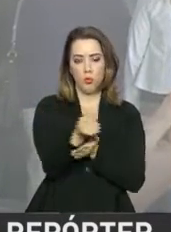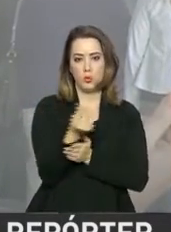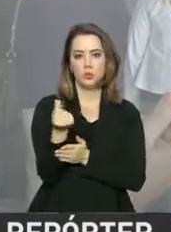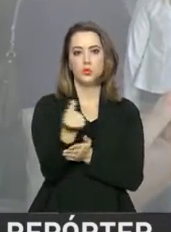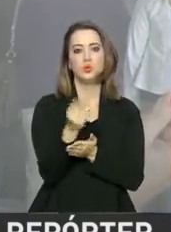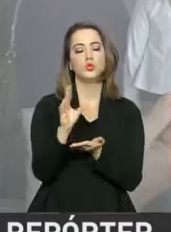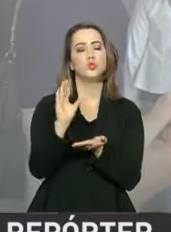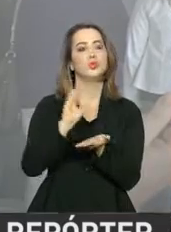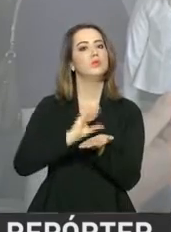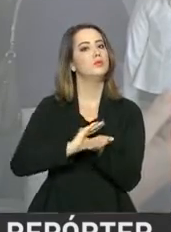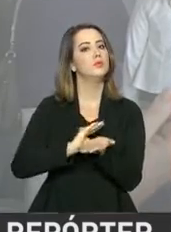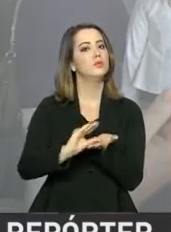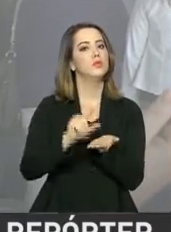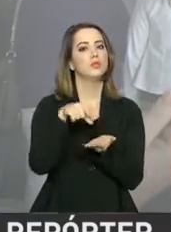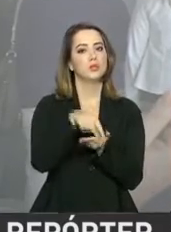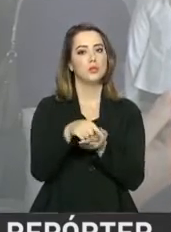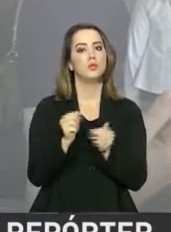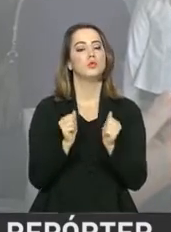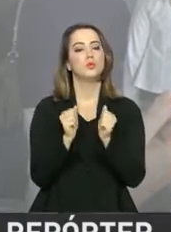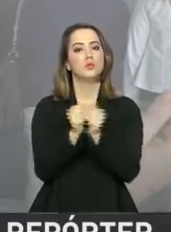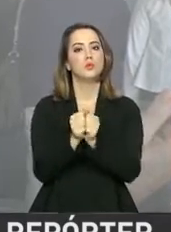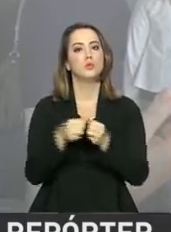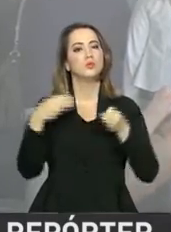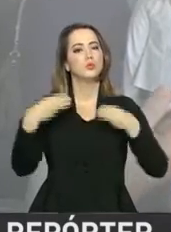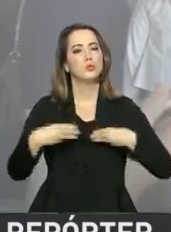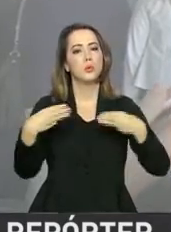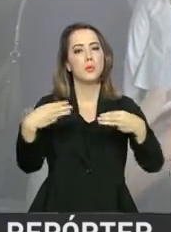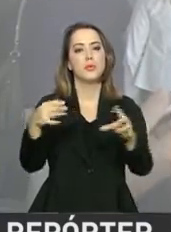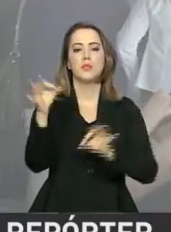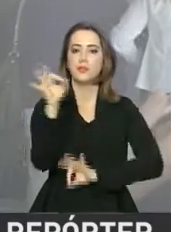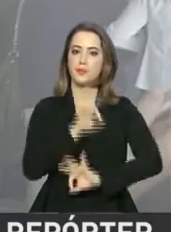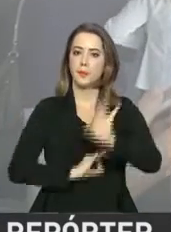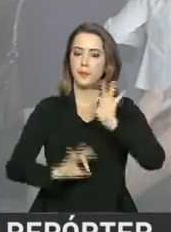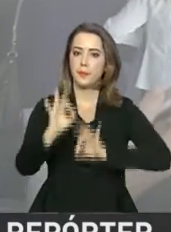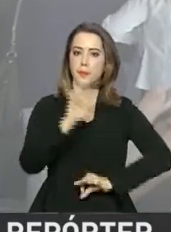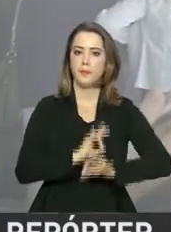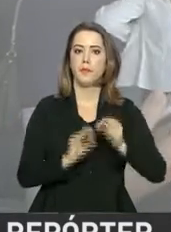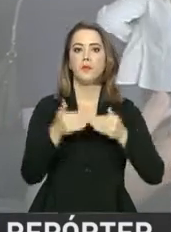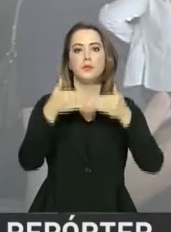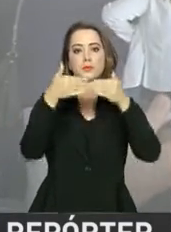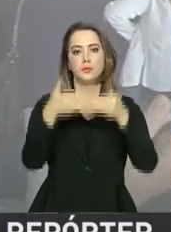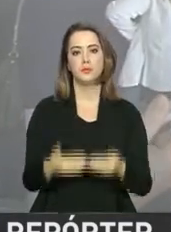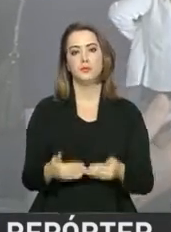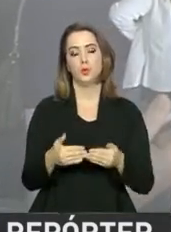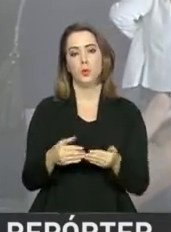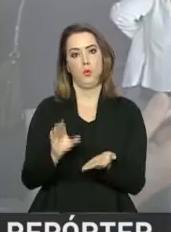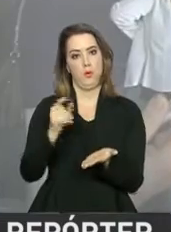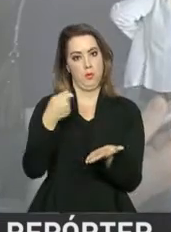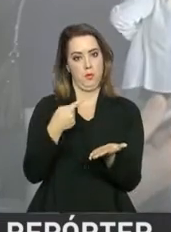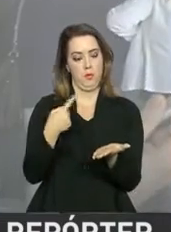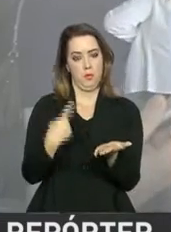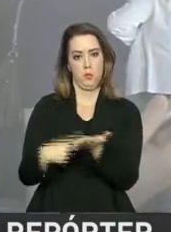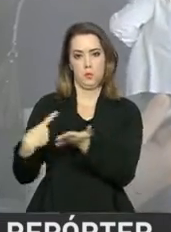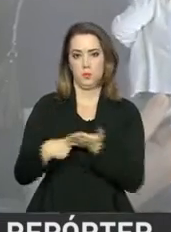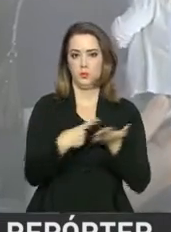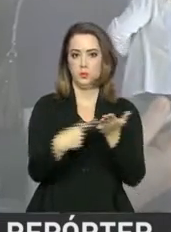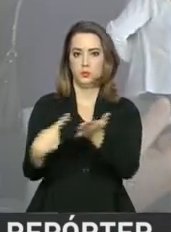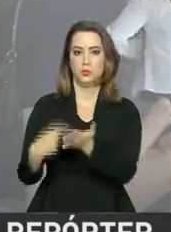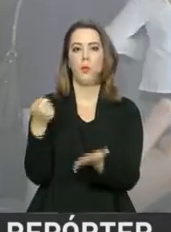orçamentário junto ao Ministério do Planejamento para fazer frente a esses compromissos, mas há